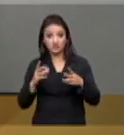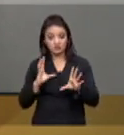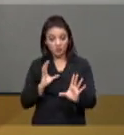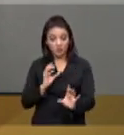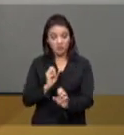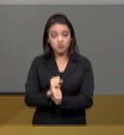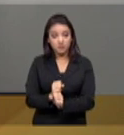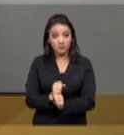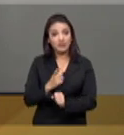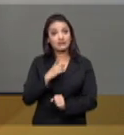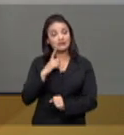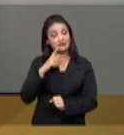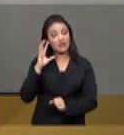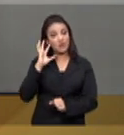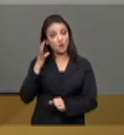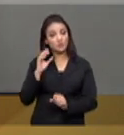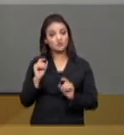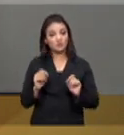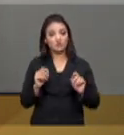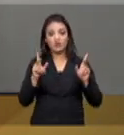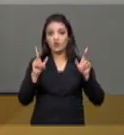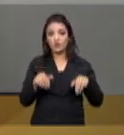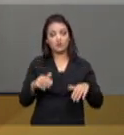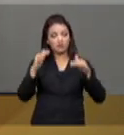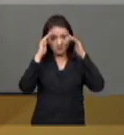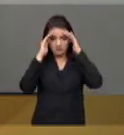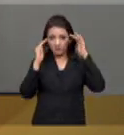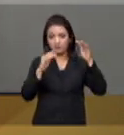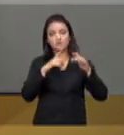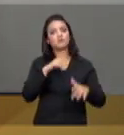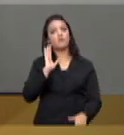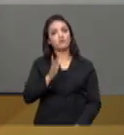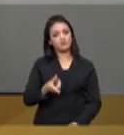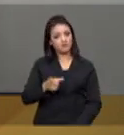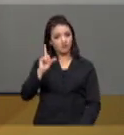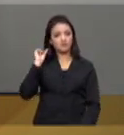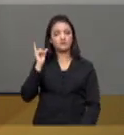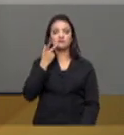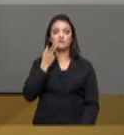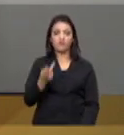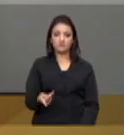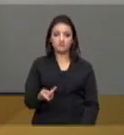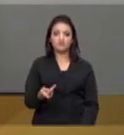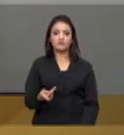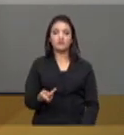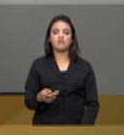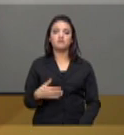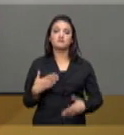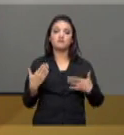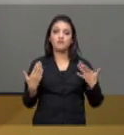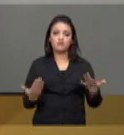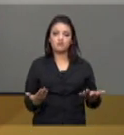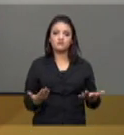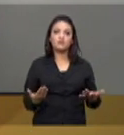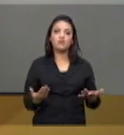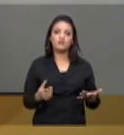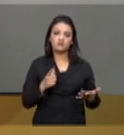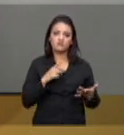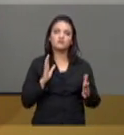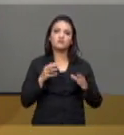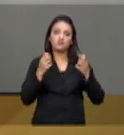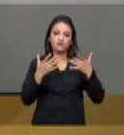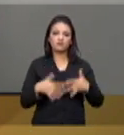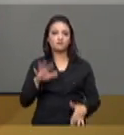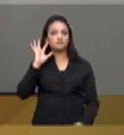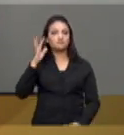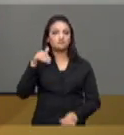conclusão exatamente nos termos do que eu tinha demonstrado. Essa digressão está devidamente explicada no